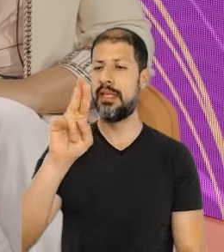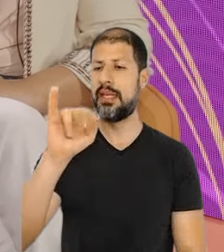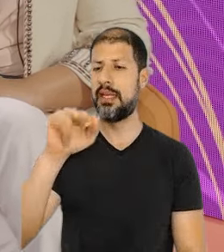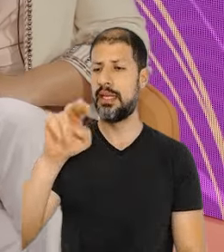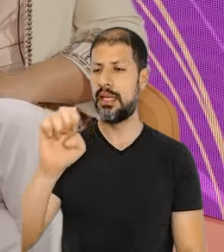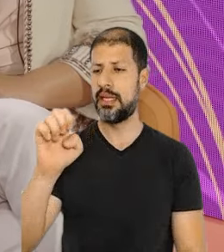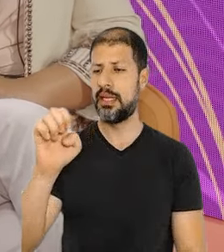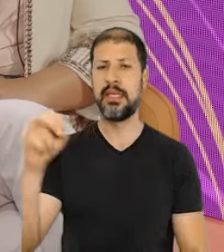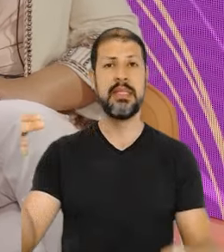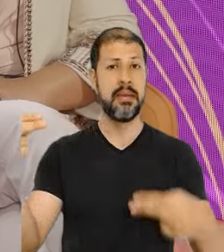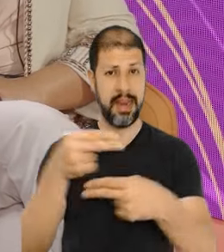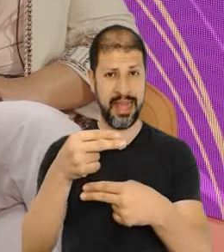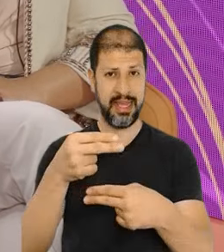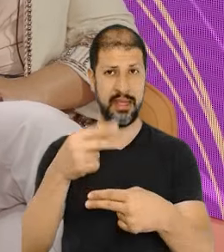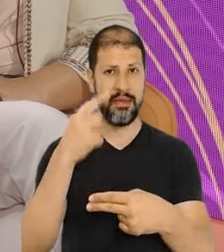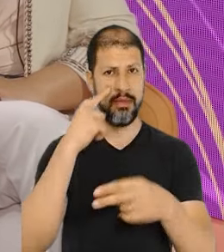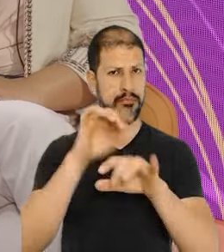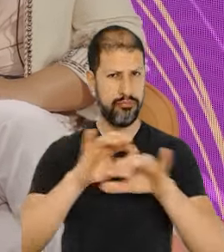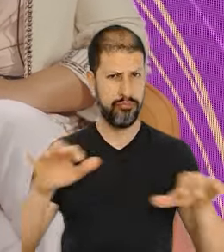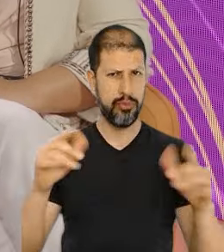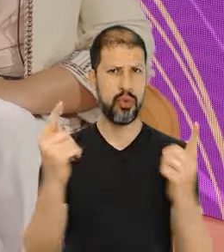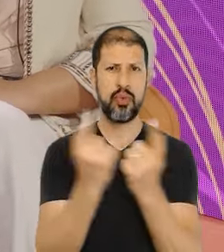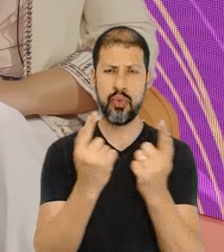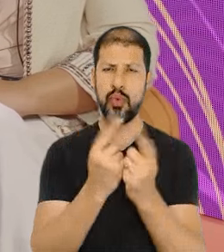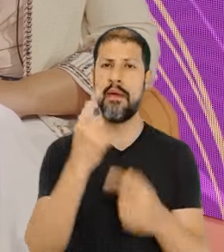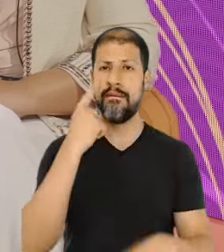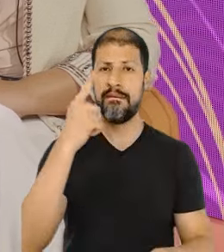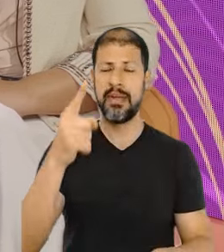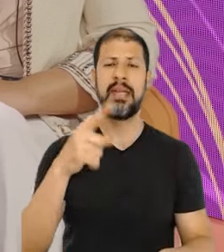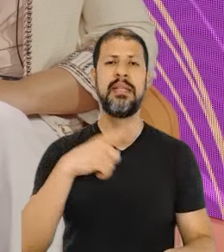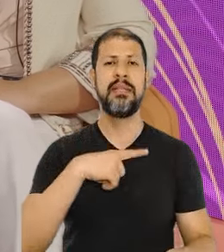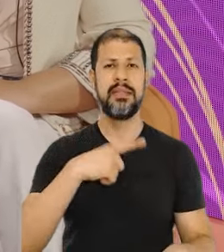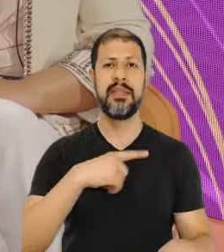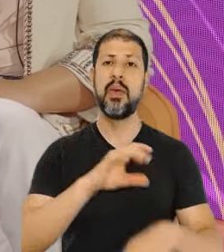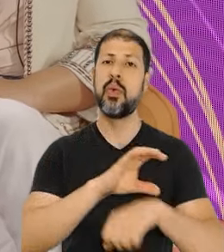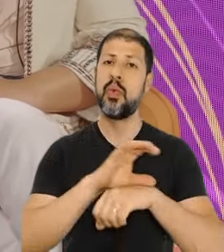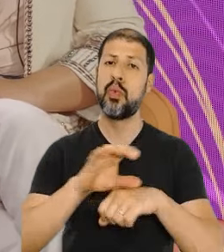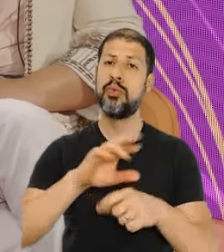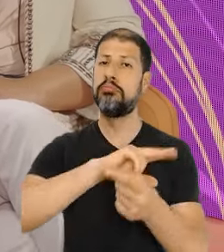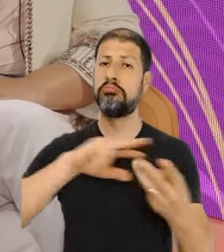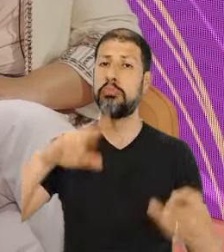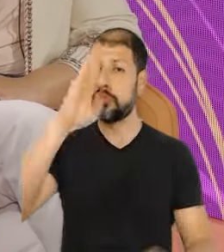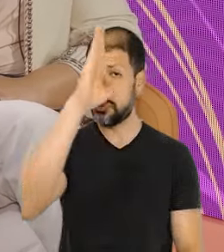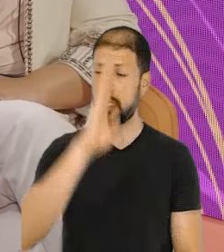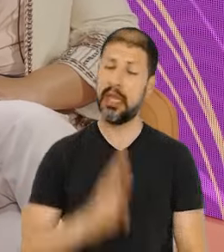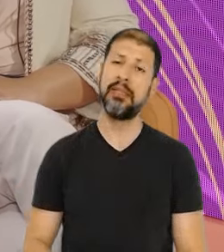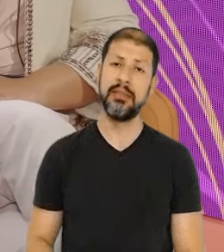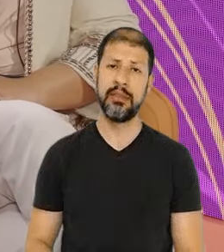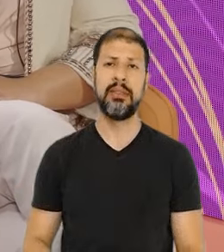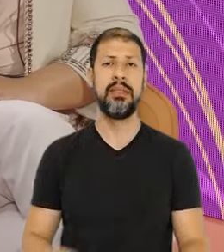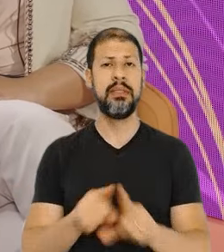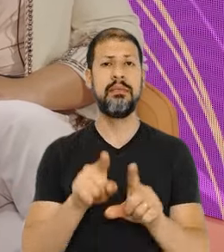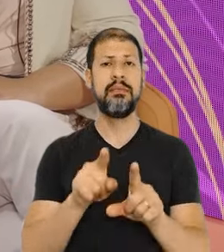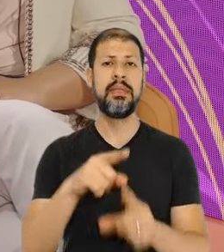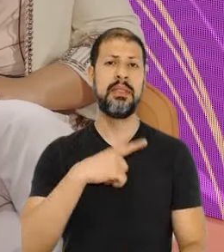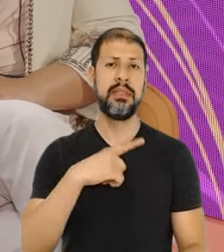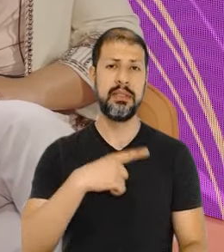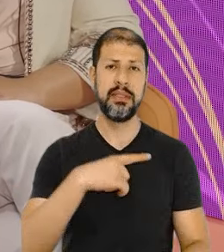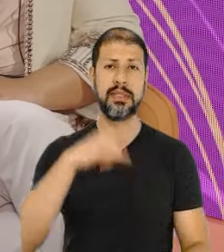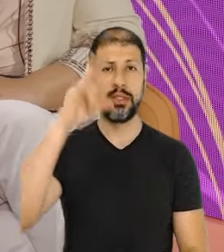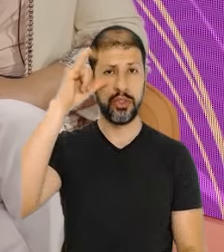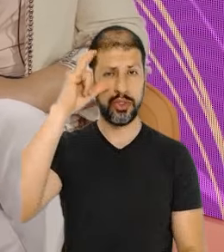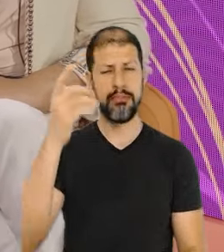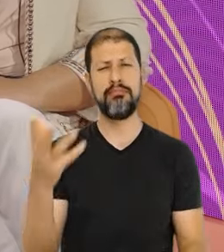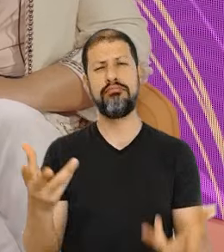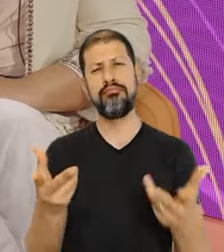você digitar no Google vitrine sebrai São Paulo você vai ter acesso aos nossos cursos gratuitos além da gente ter um Instagram